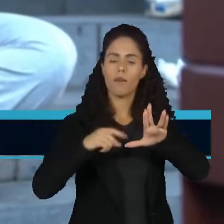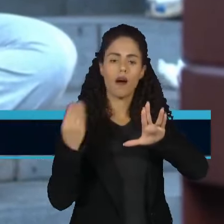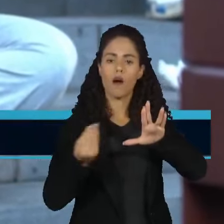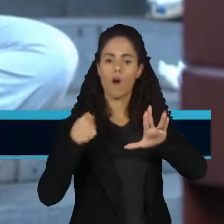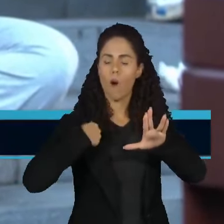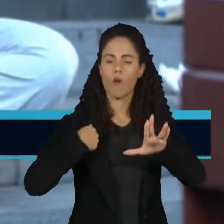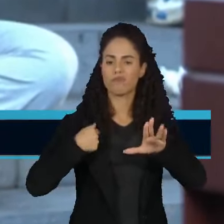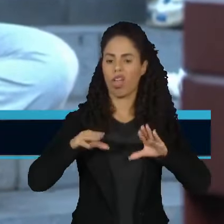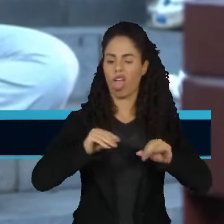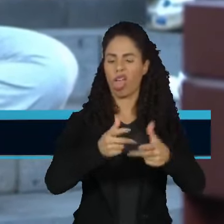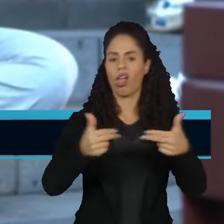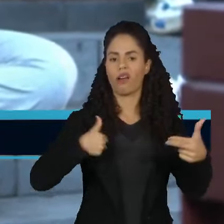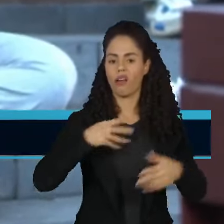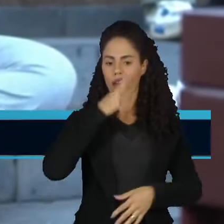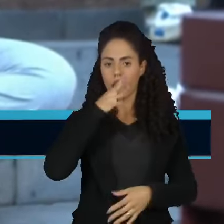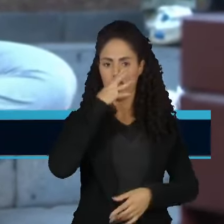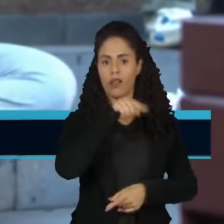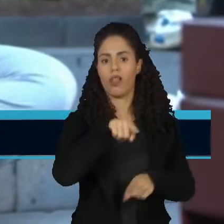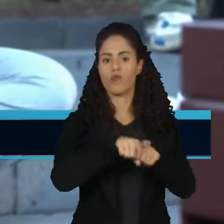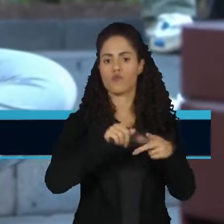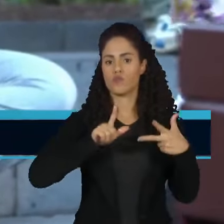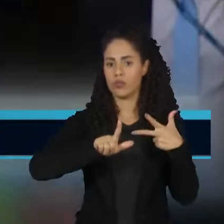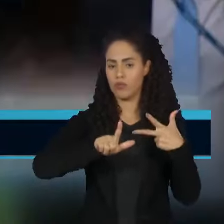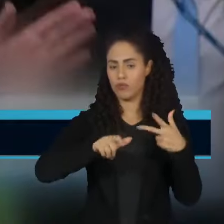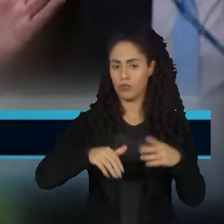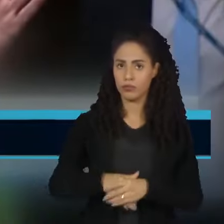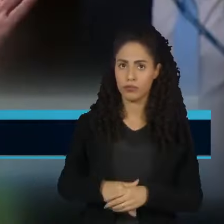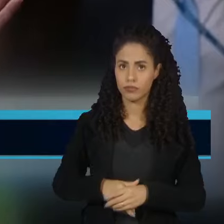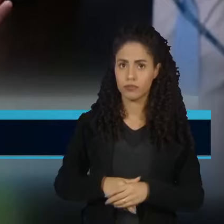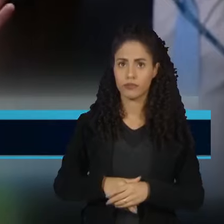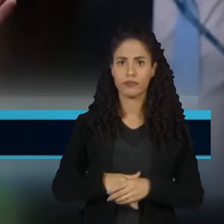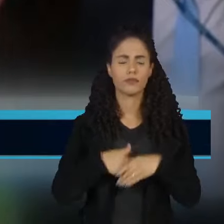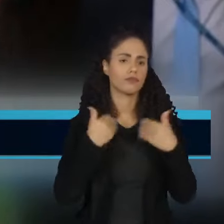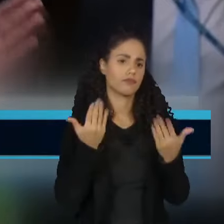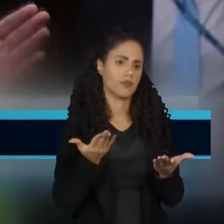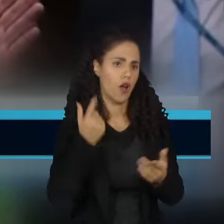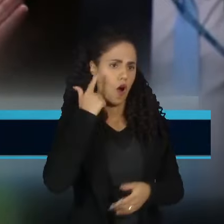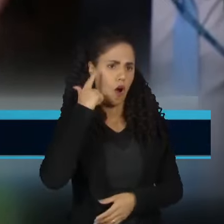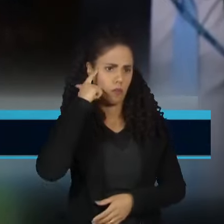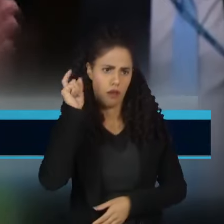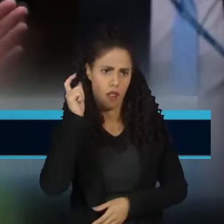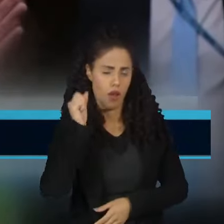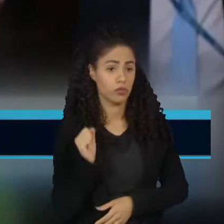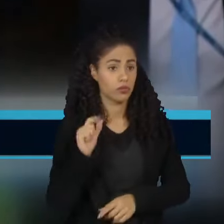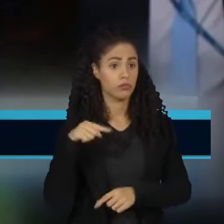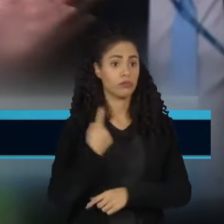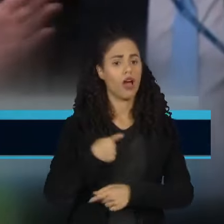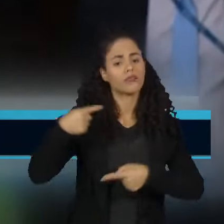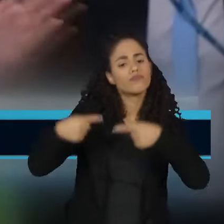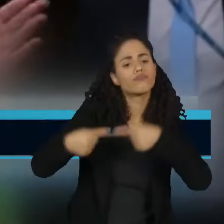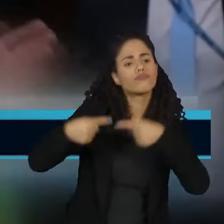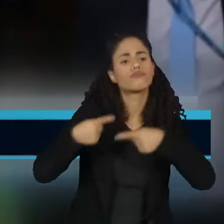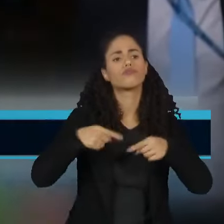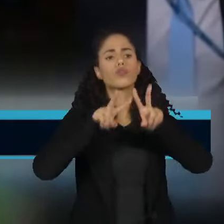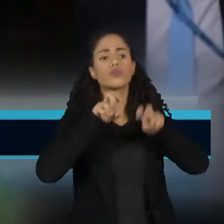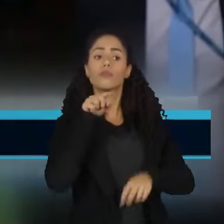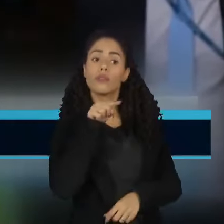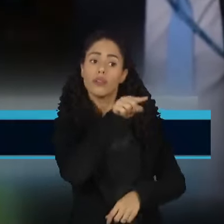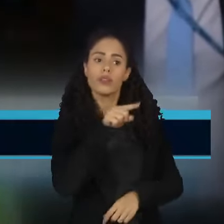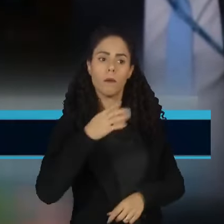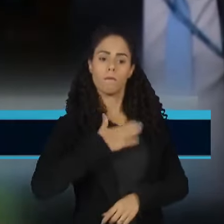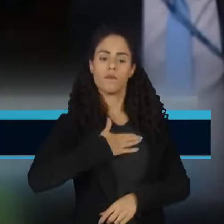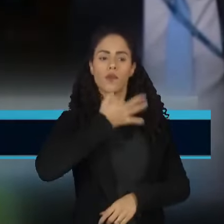uma invasão à competência do Legislativo. Há uma lógica jurídica, política, racional em relação a isso, que, na